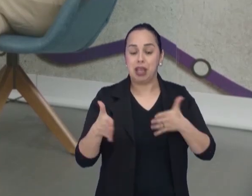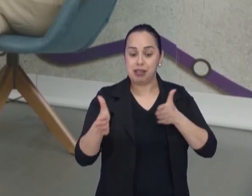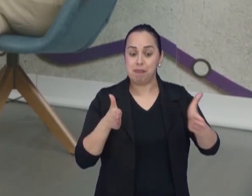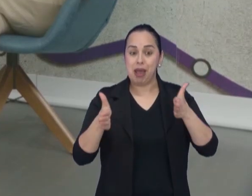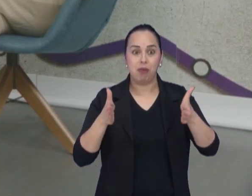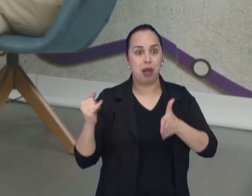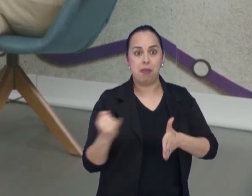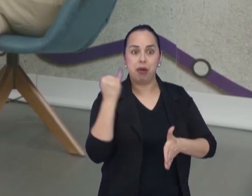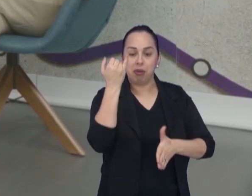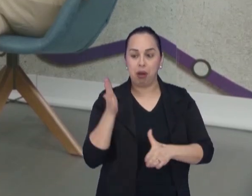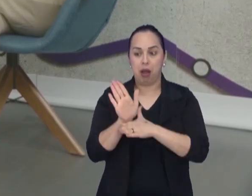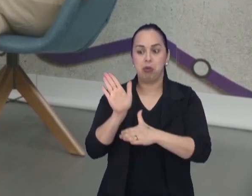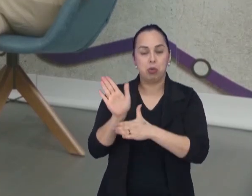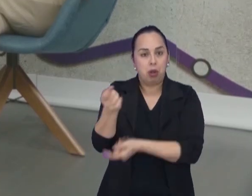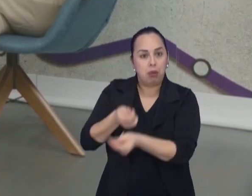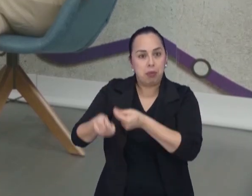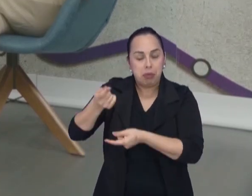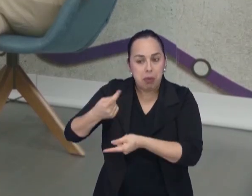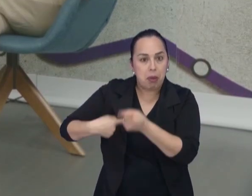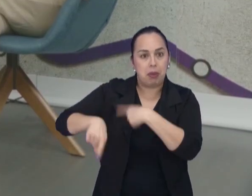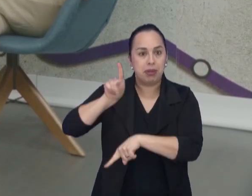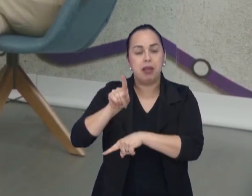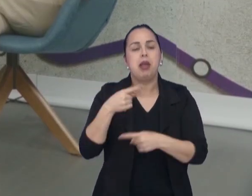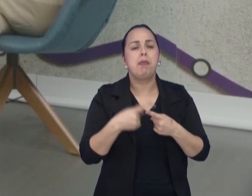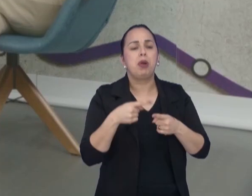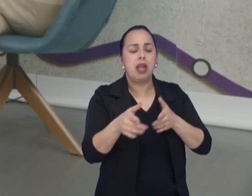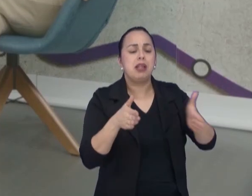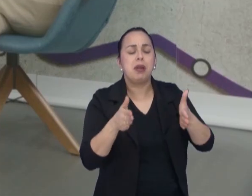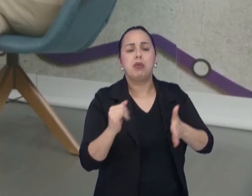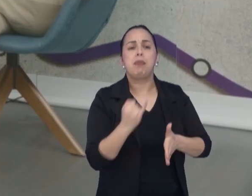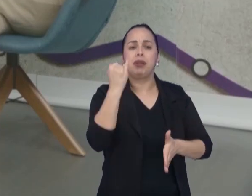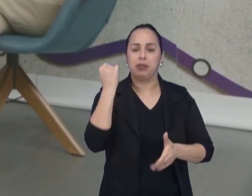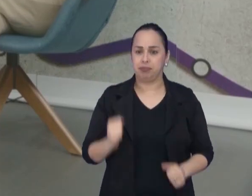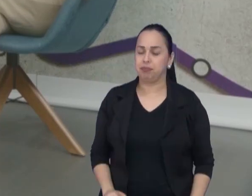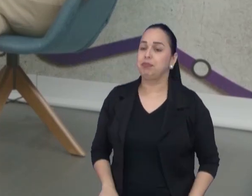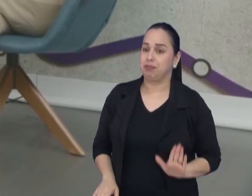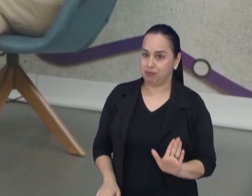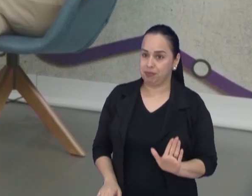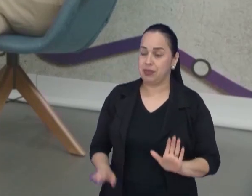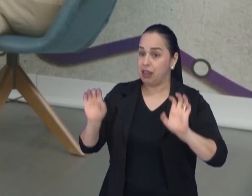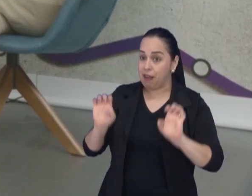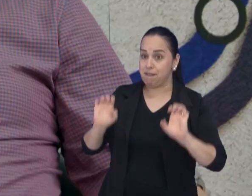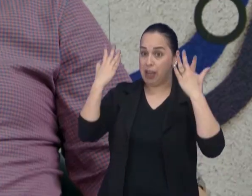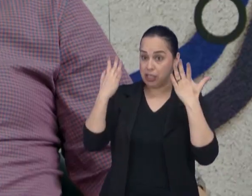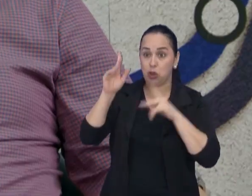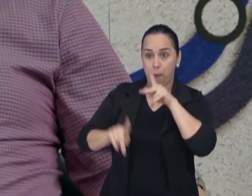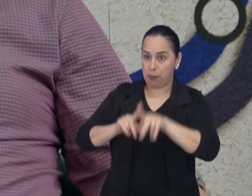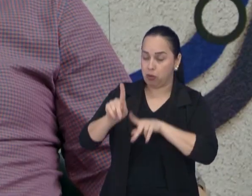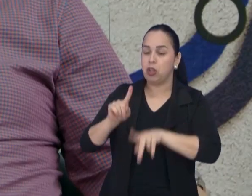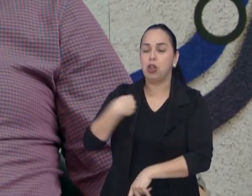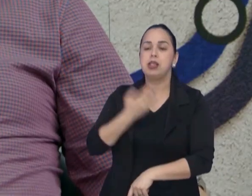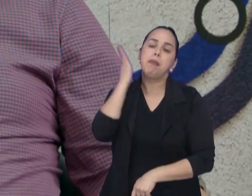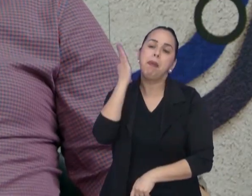data, né, para o comércio, né, e por que ela é importante para a nossa região aqui, né, principalmente para o comércio. Como festa popular, né, a gente